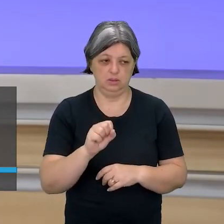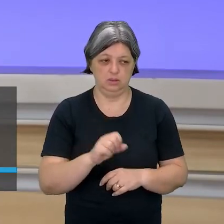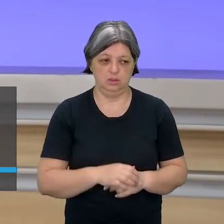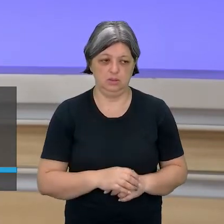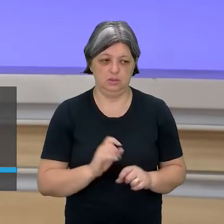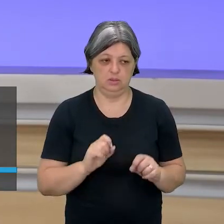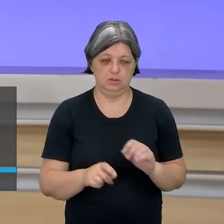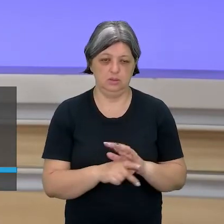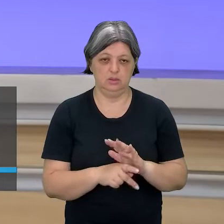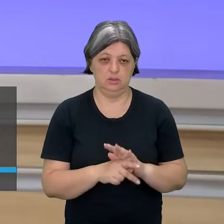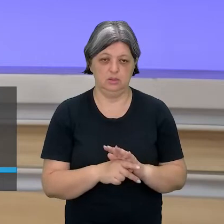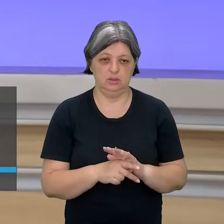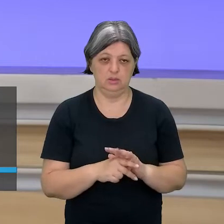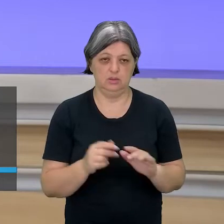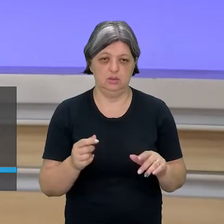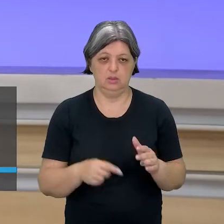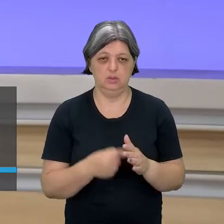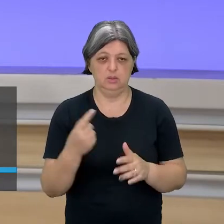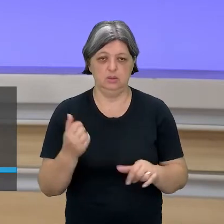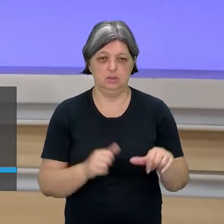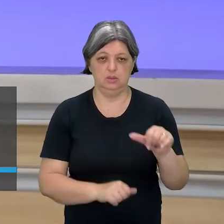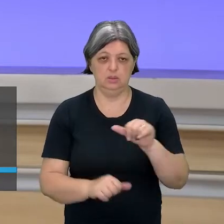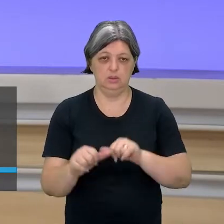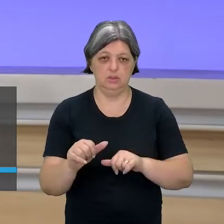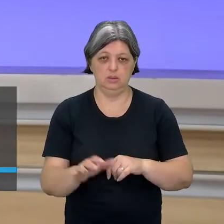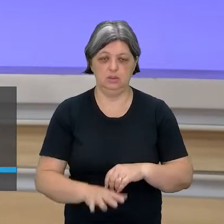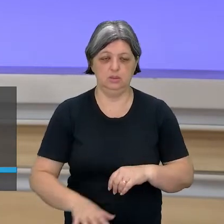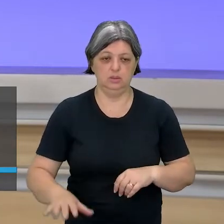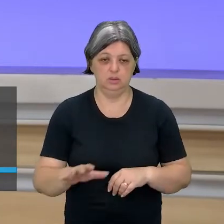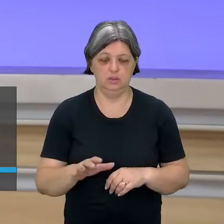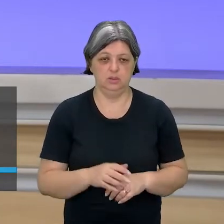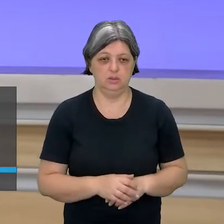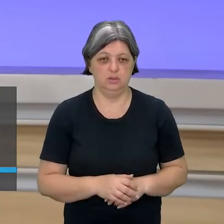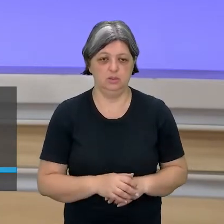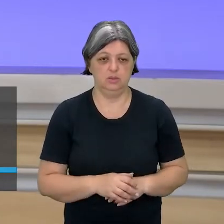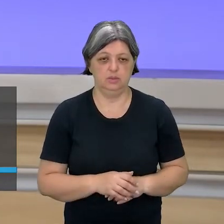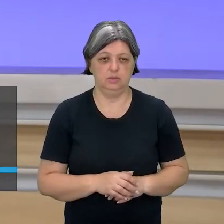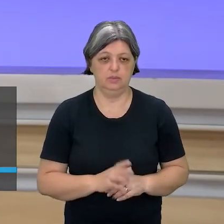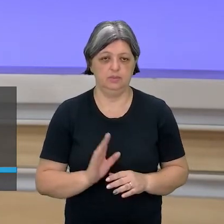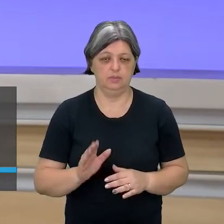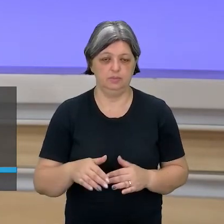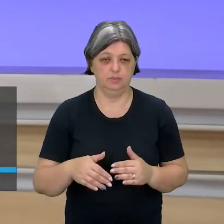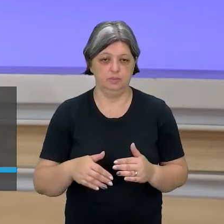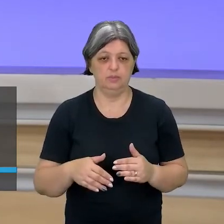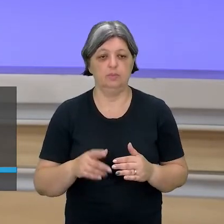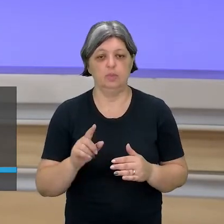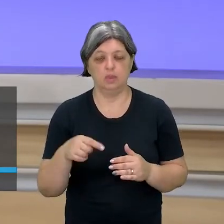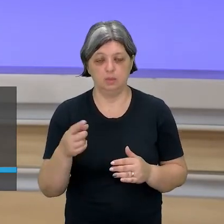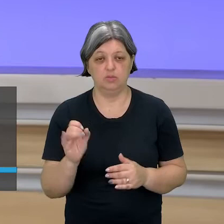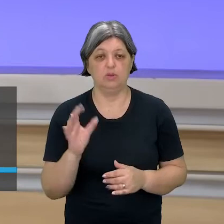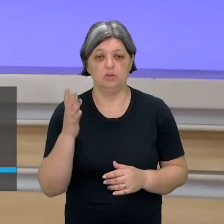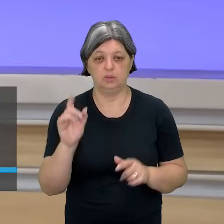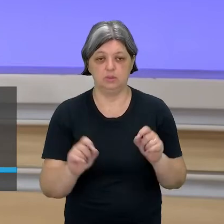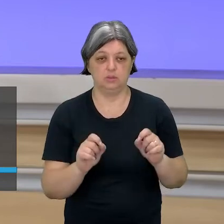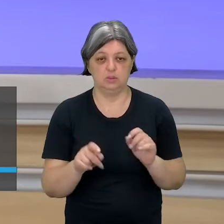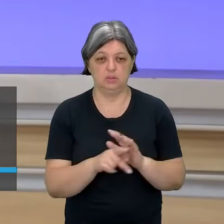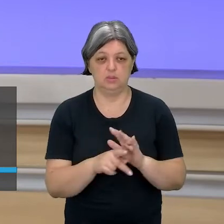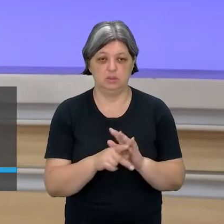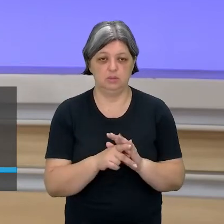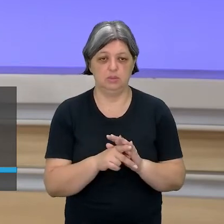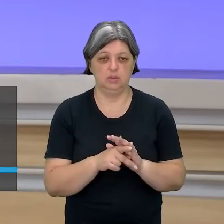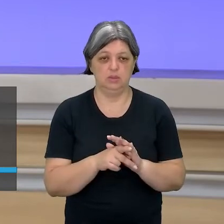comunidade primária e as primeiras modificações do ambiente, logo em seguida eu vou ter a presença da